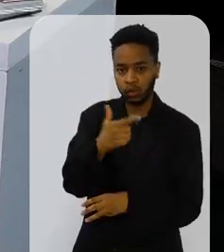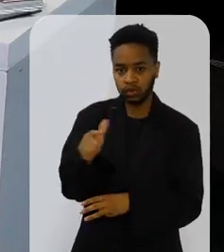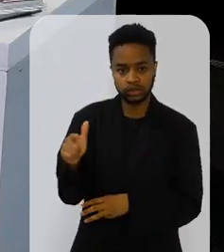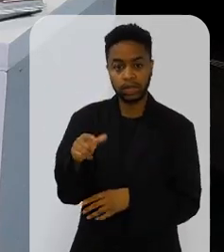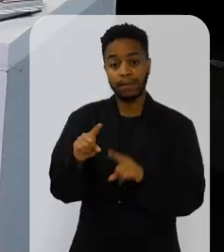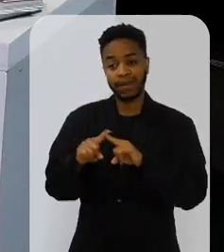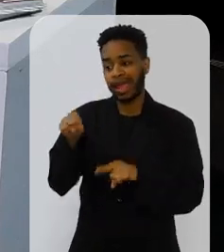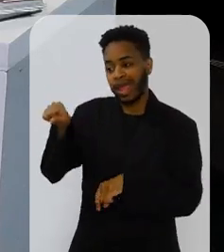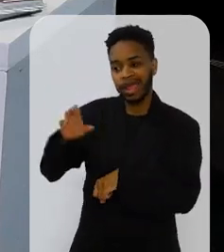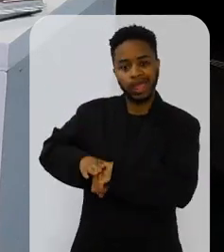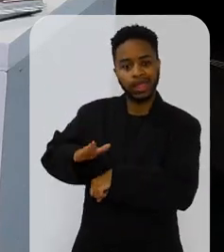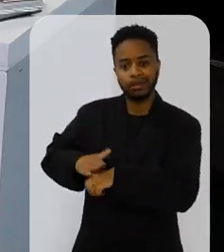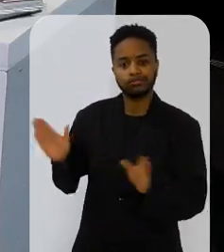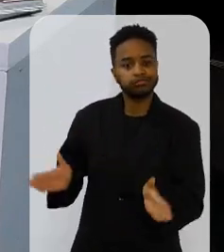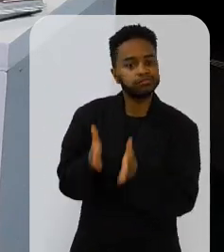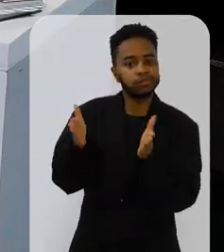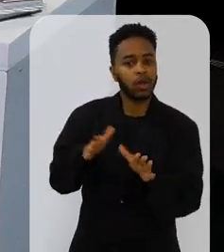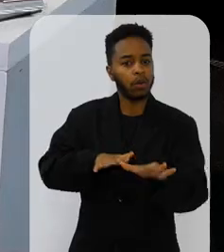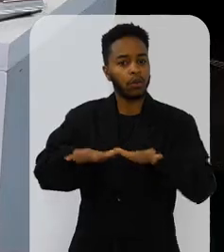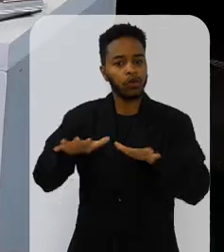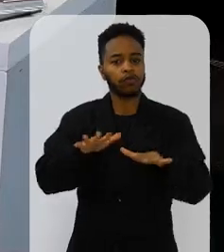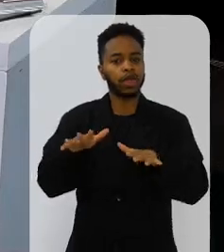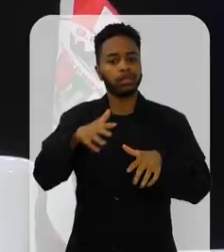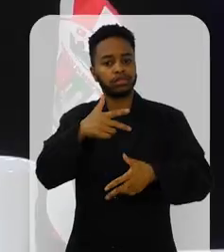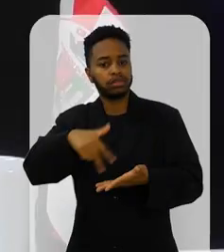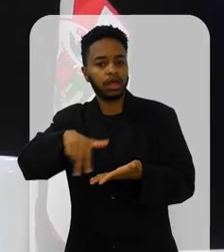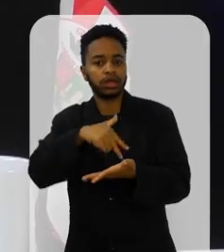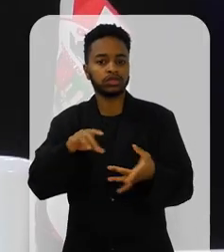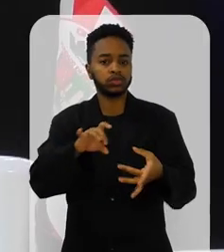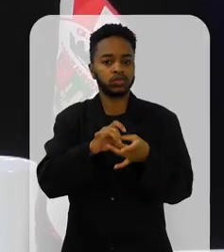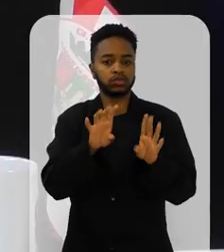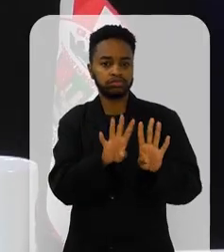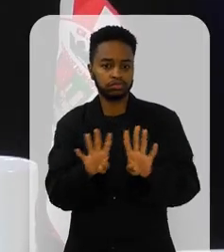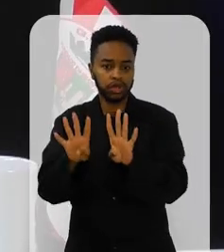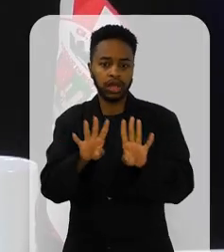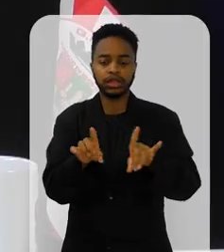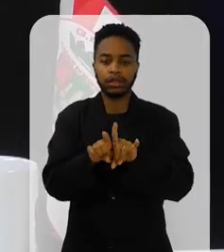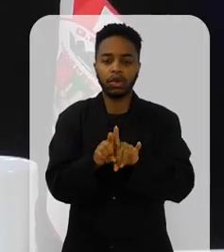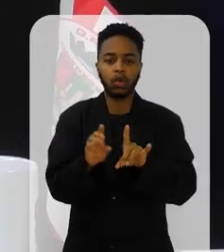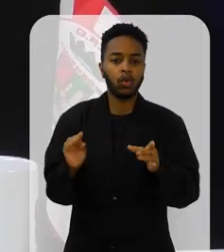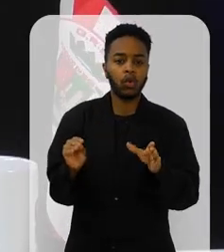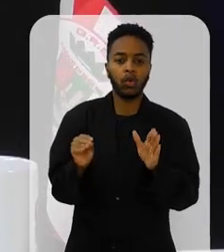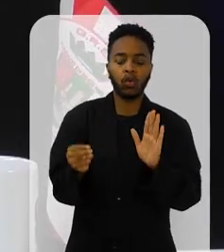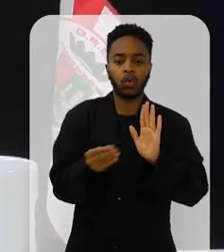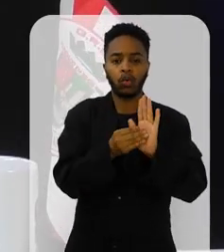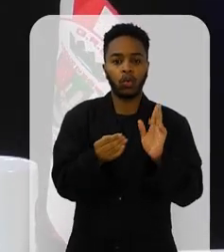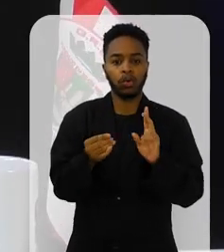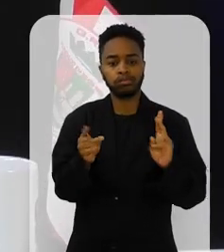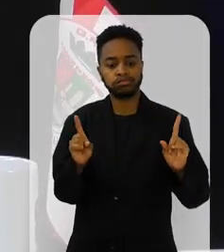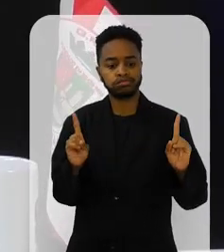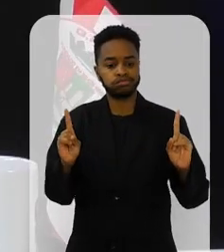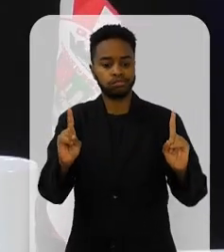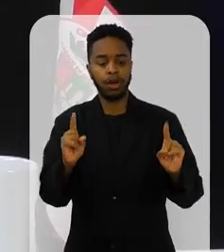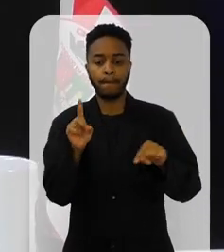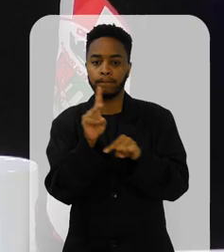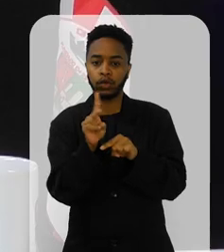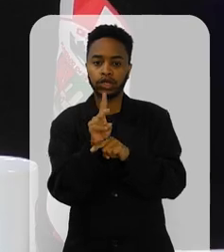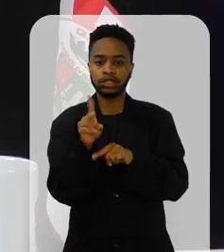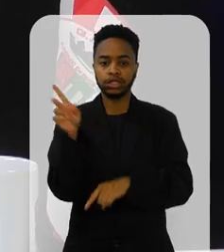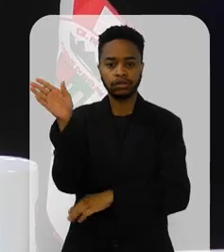ele começou a dar movimento em comissão de frente. Ele colocou guardiões no primeiro casal. Sim. Doris e Elcio